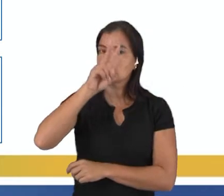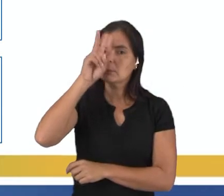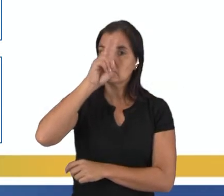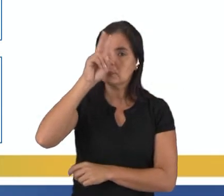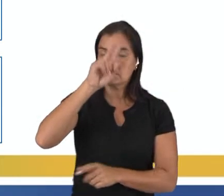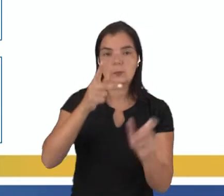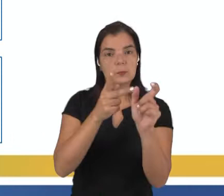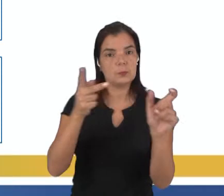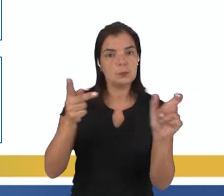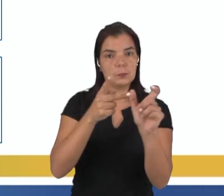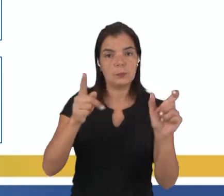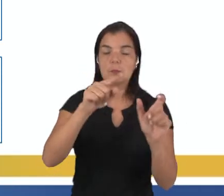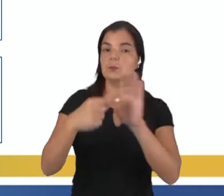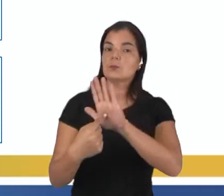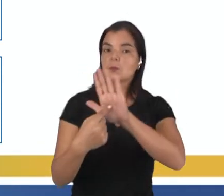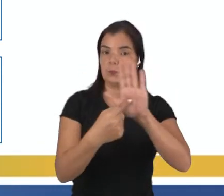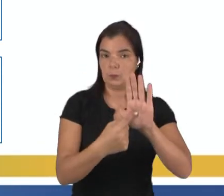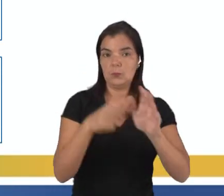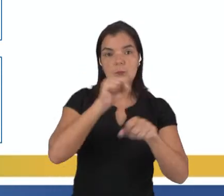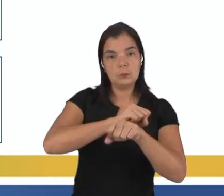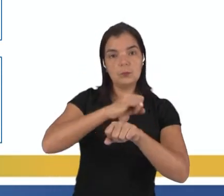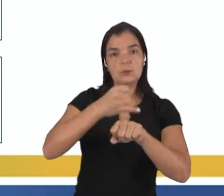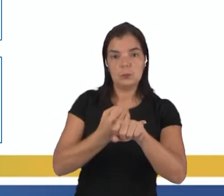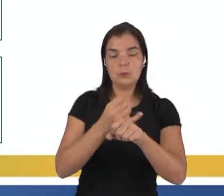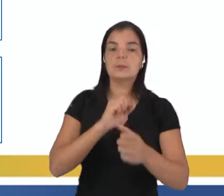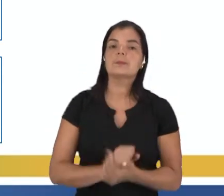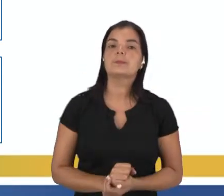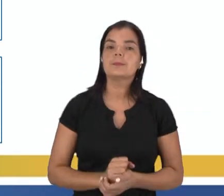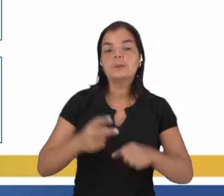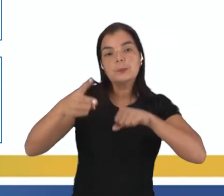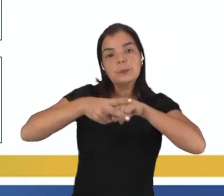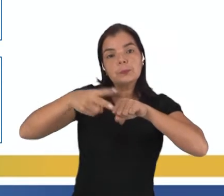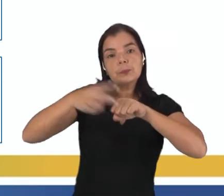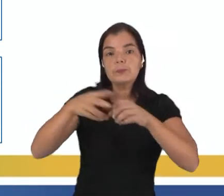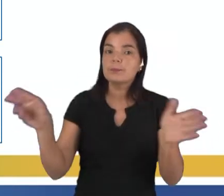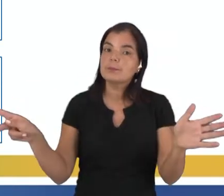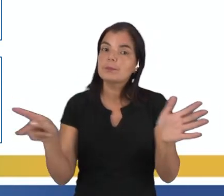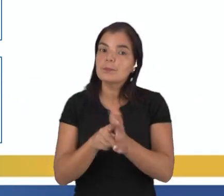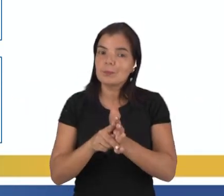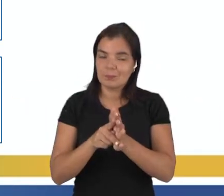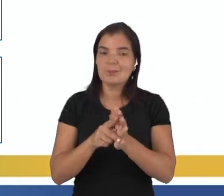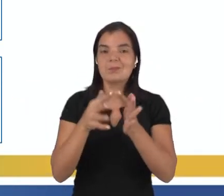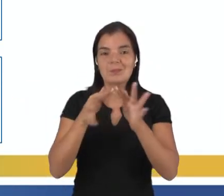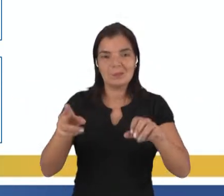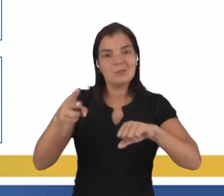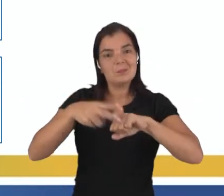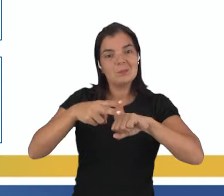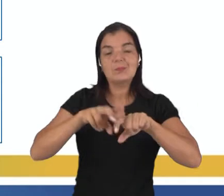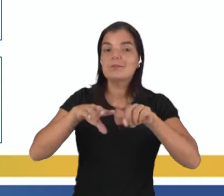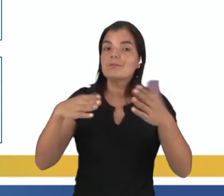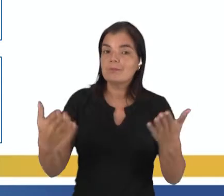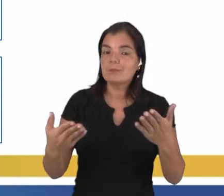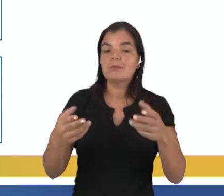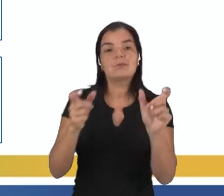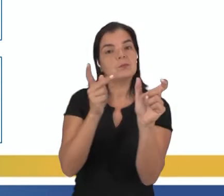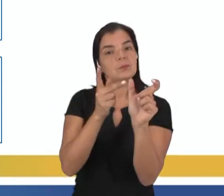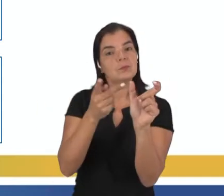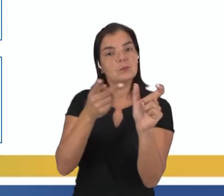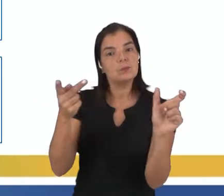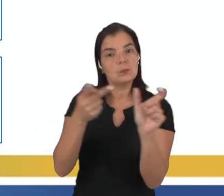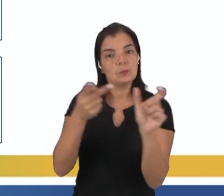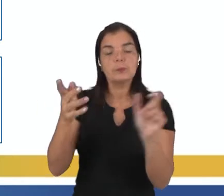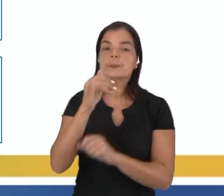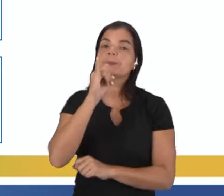o predicado é o que se diz sobre o sujeito e o verbo faz parte do predicado. Portanto, o predicado